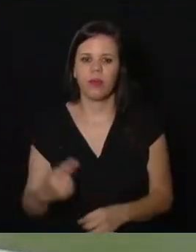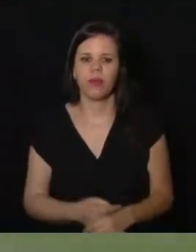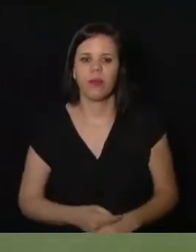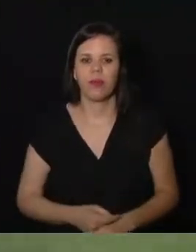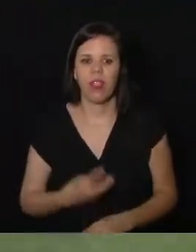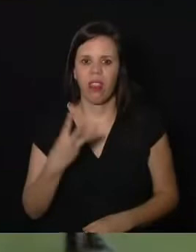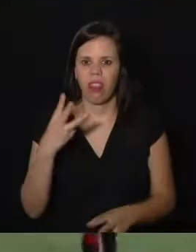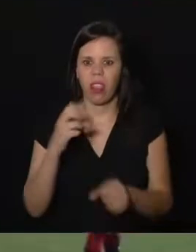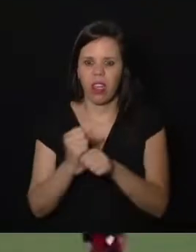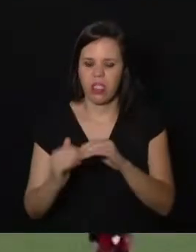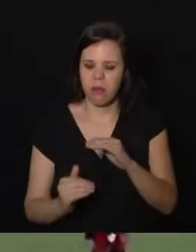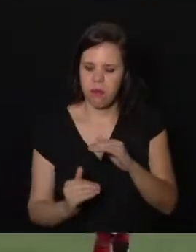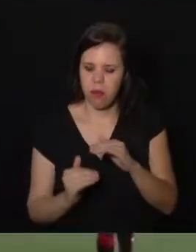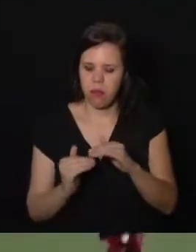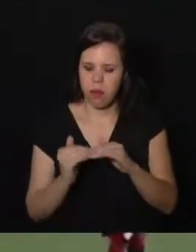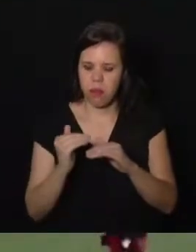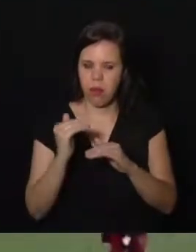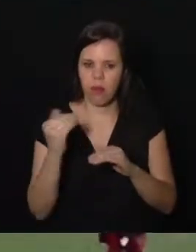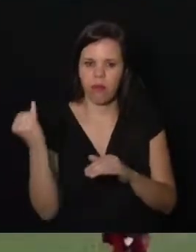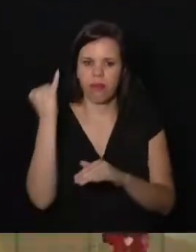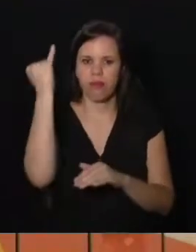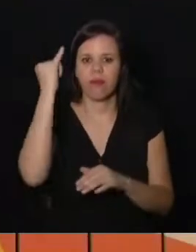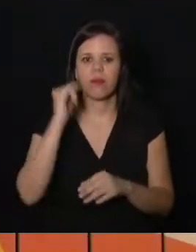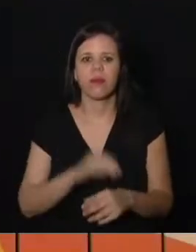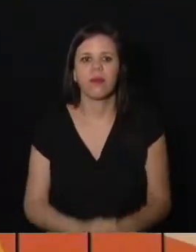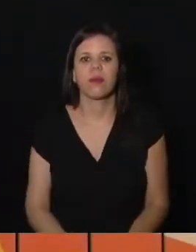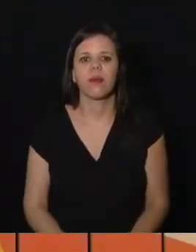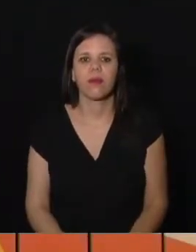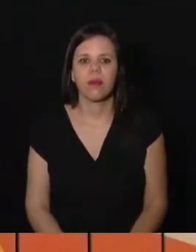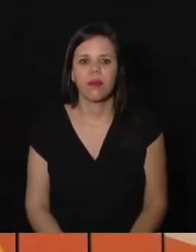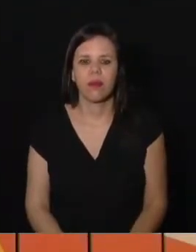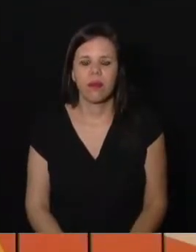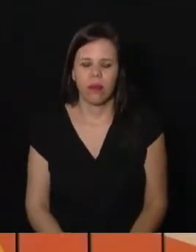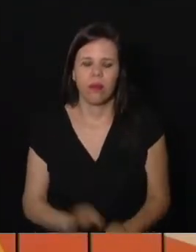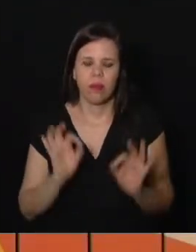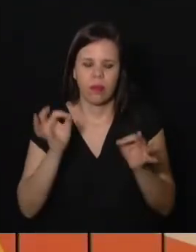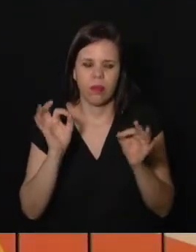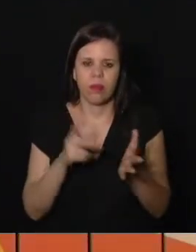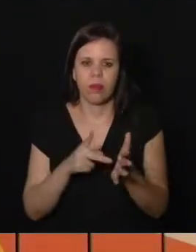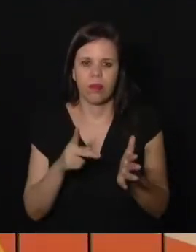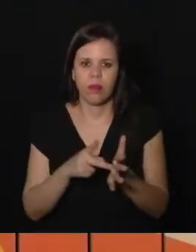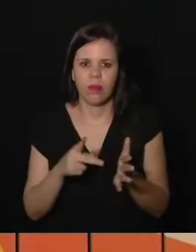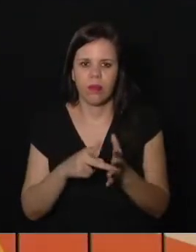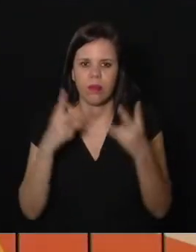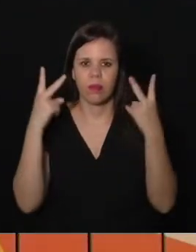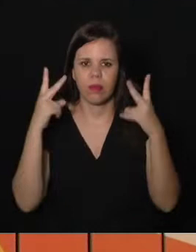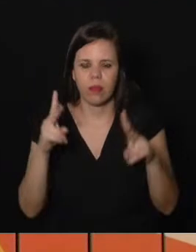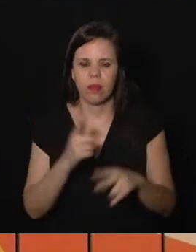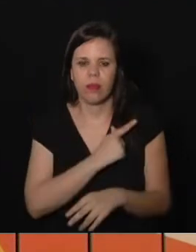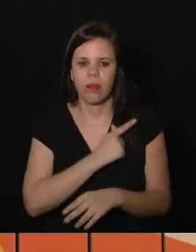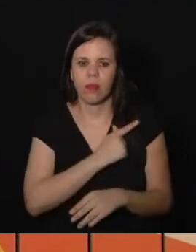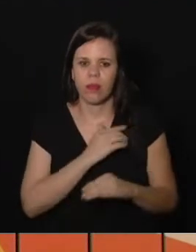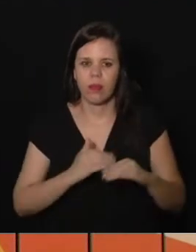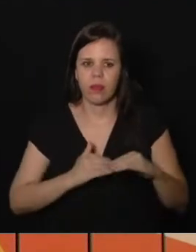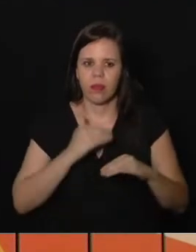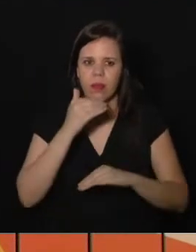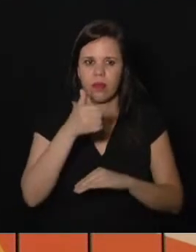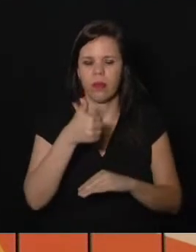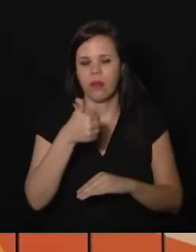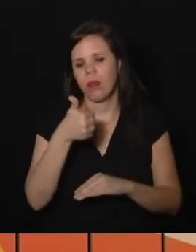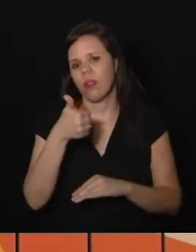3 pontos importantíssimos. Ah, com certeza, né? A vitória que coloca o Guarani na